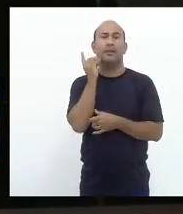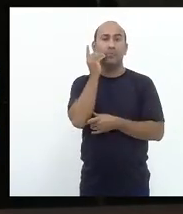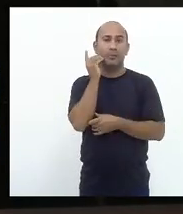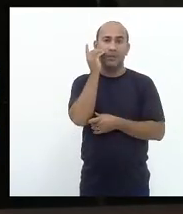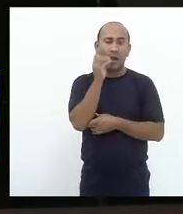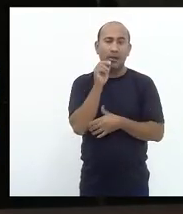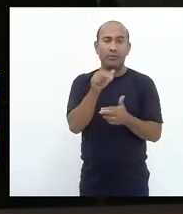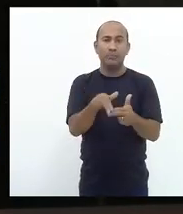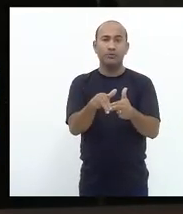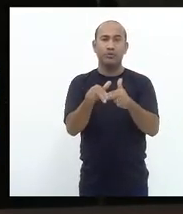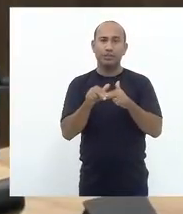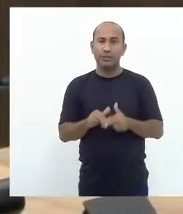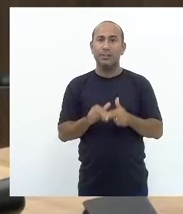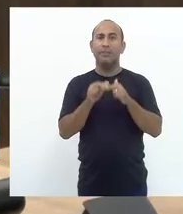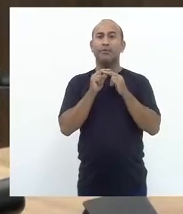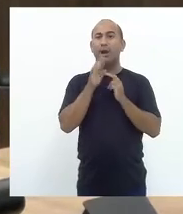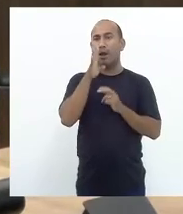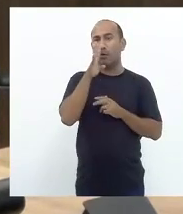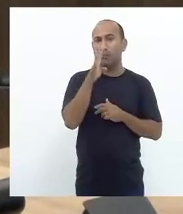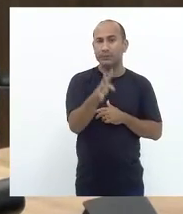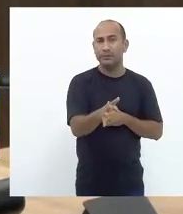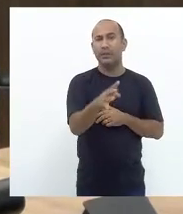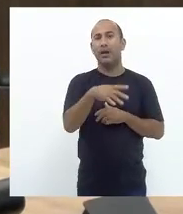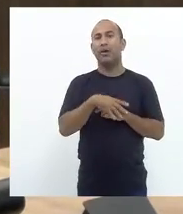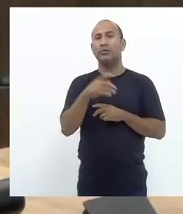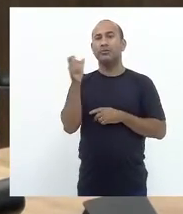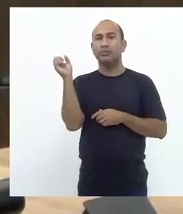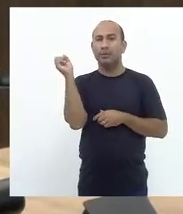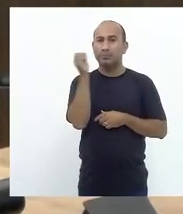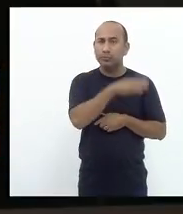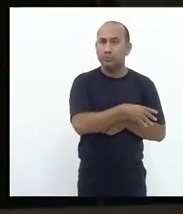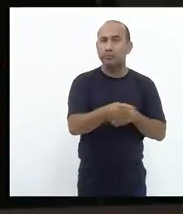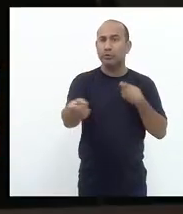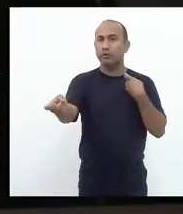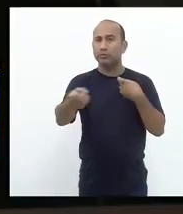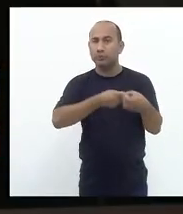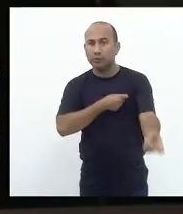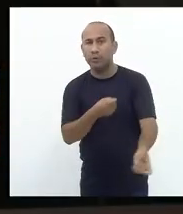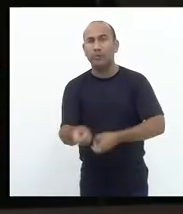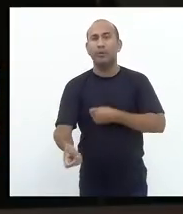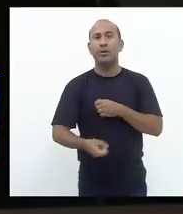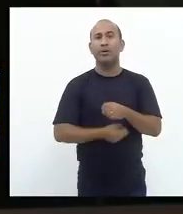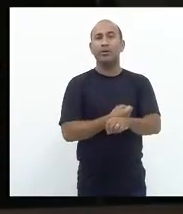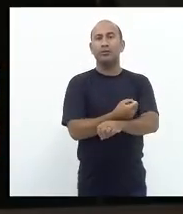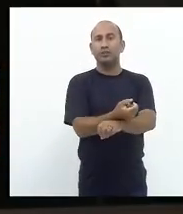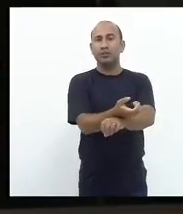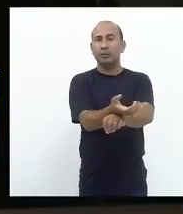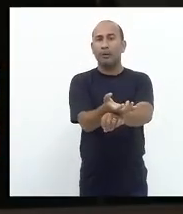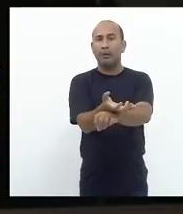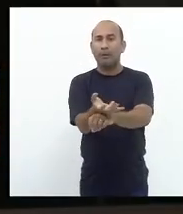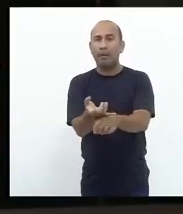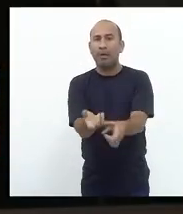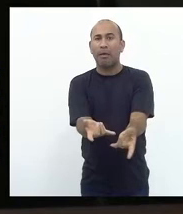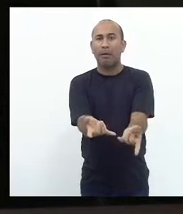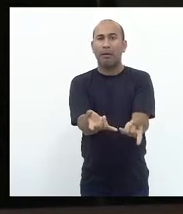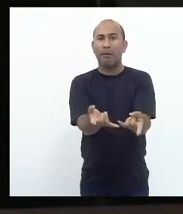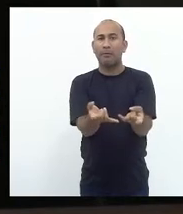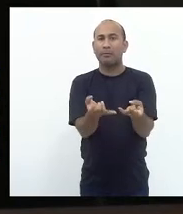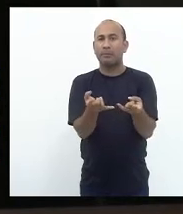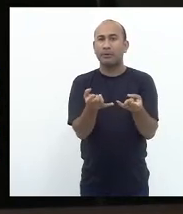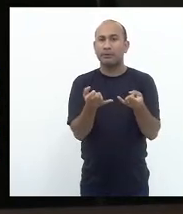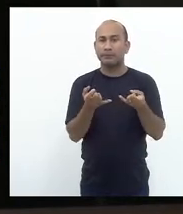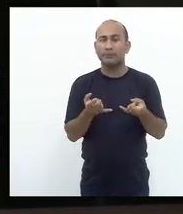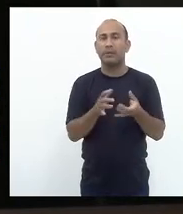as linhas de denúncia de abuso, de exploração sexual